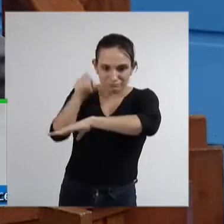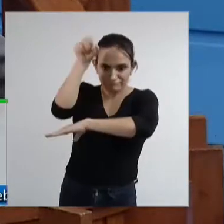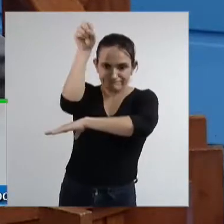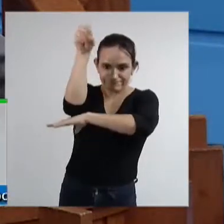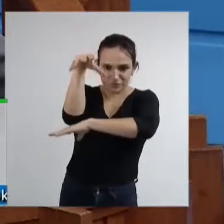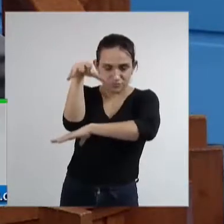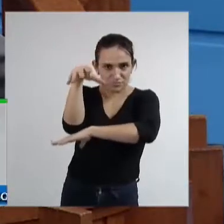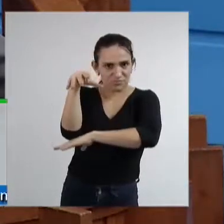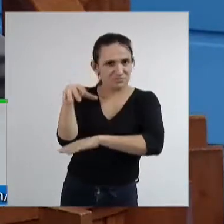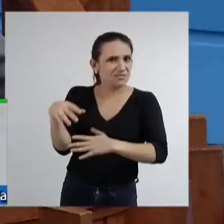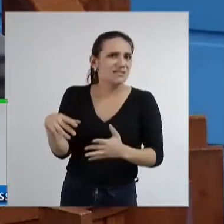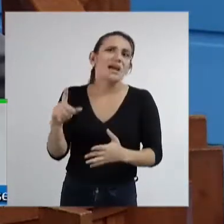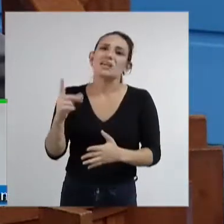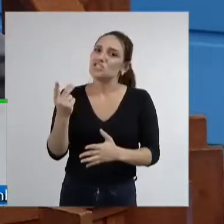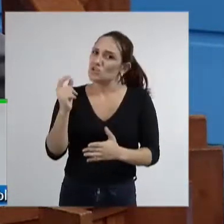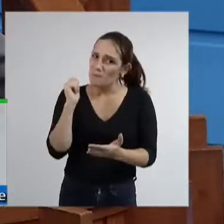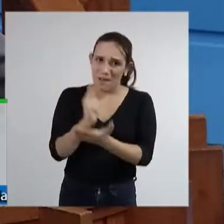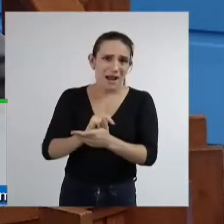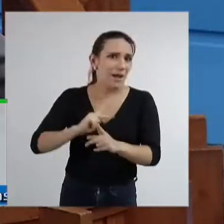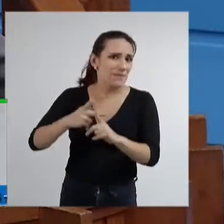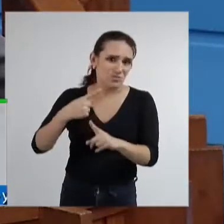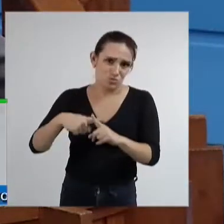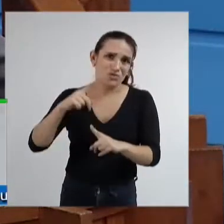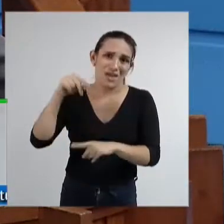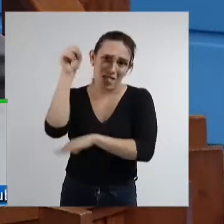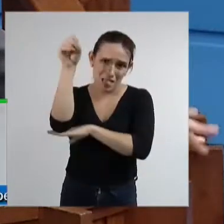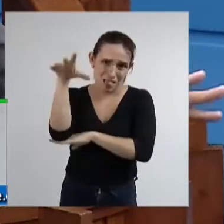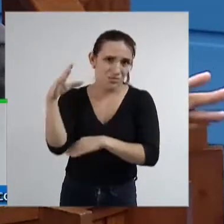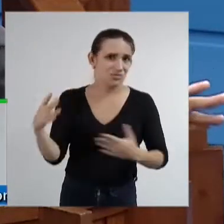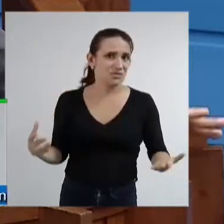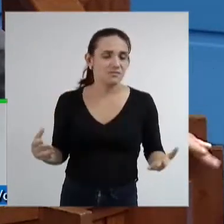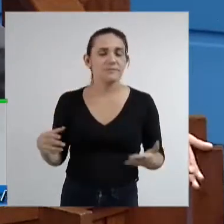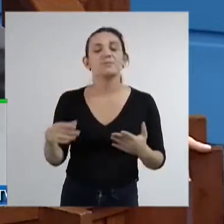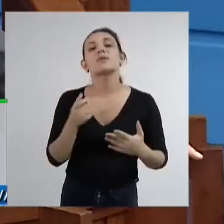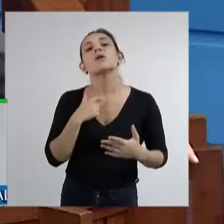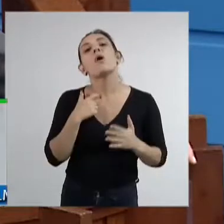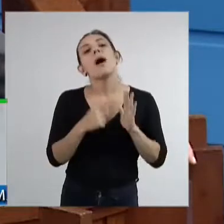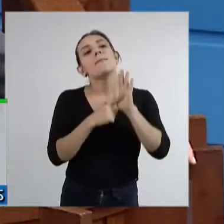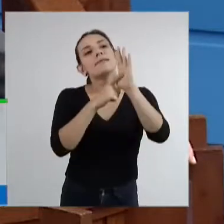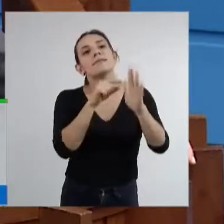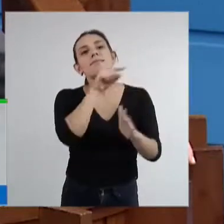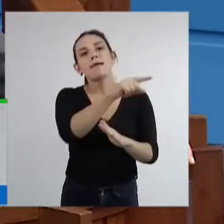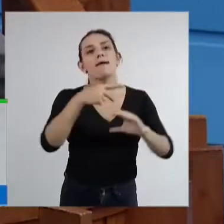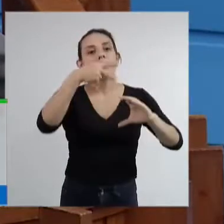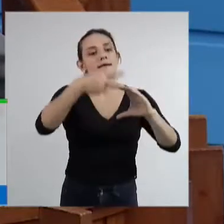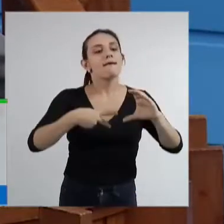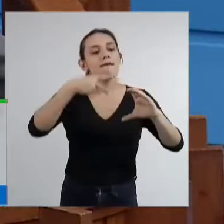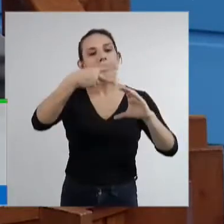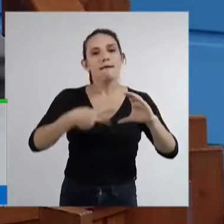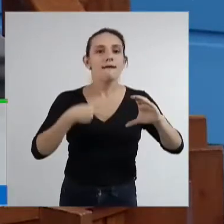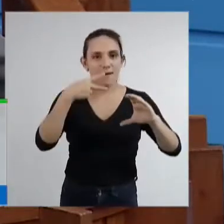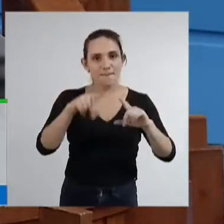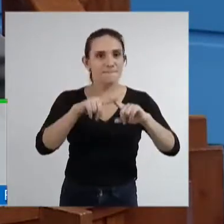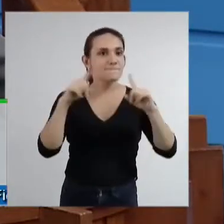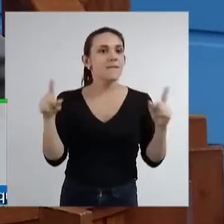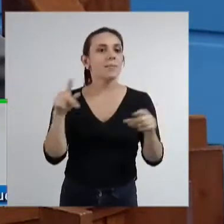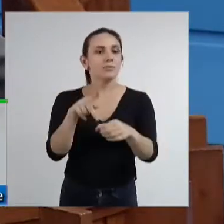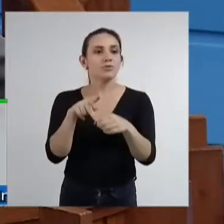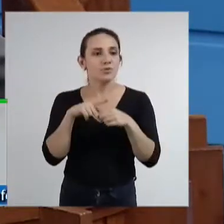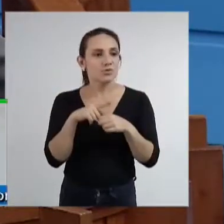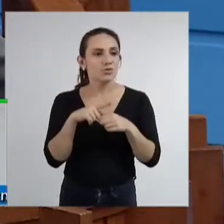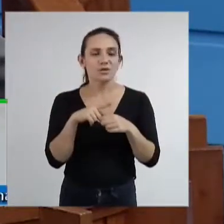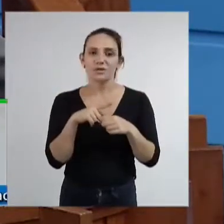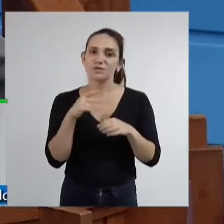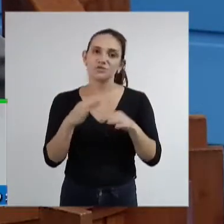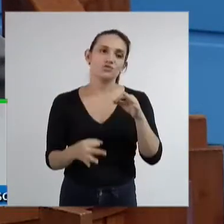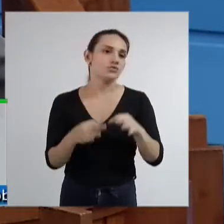na Câmara de Vereadores e não foi aceito pela Procuradoria Jurídica desta casa. Não sei